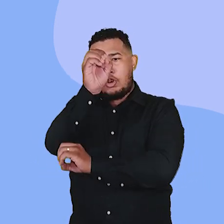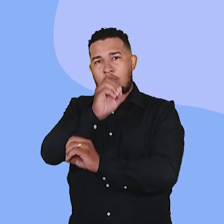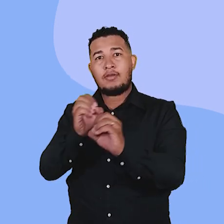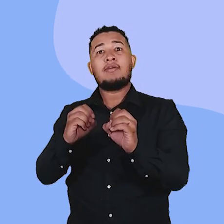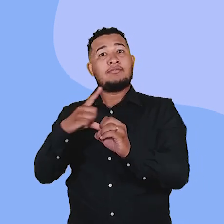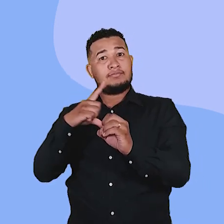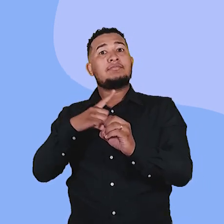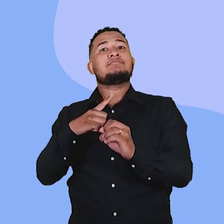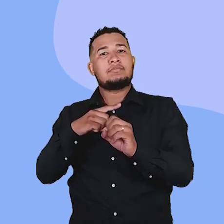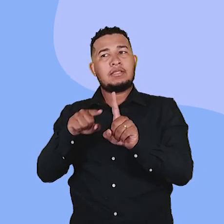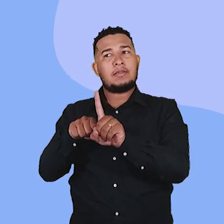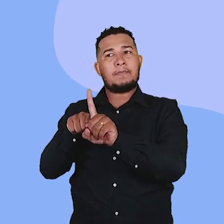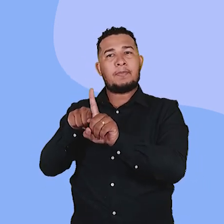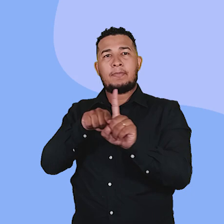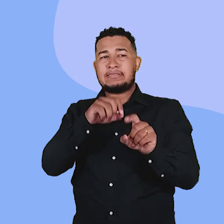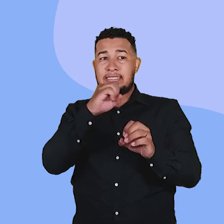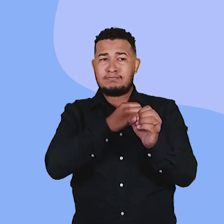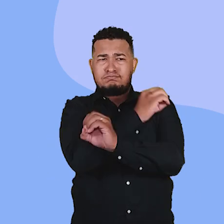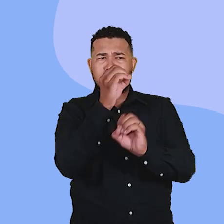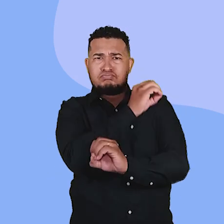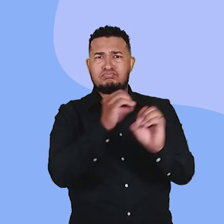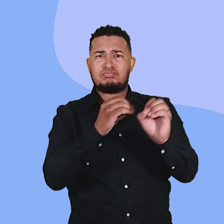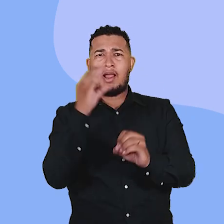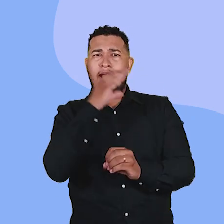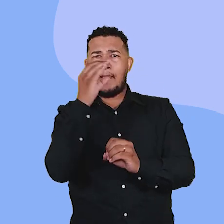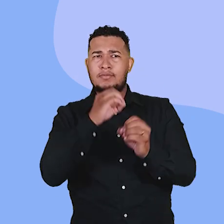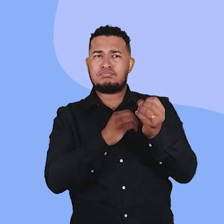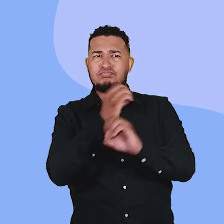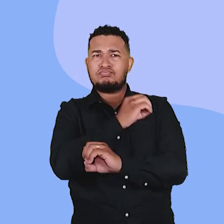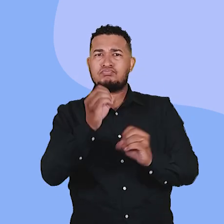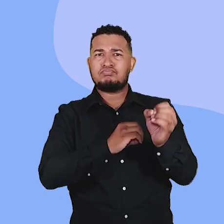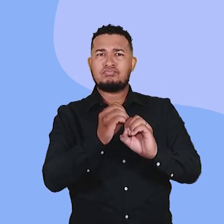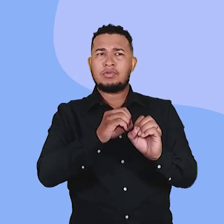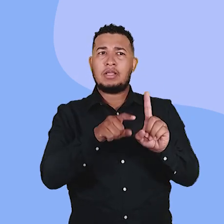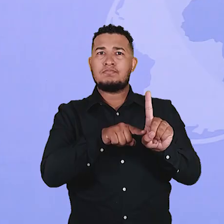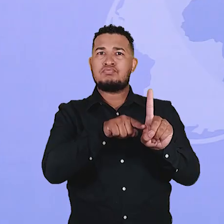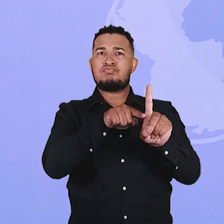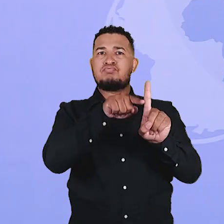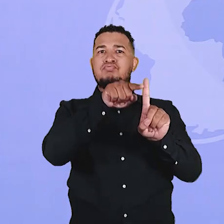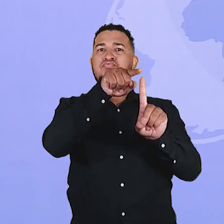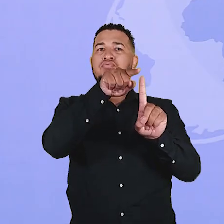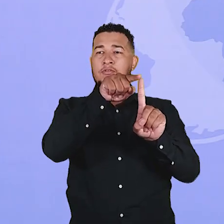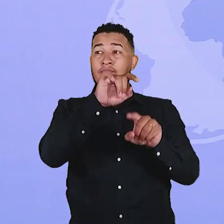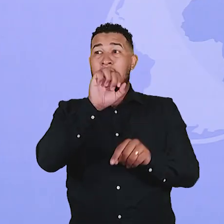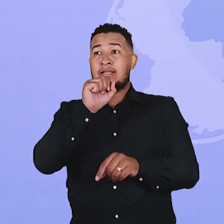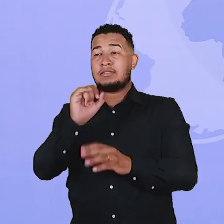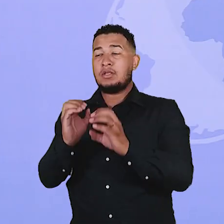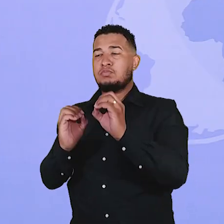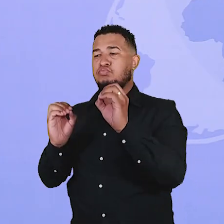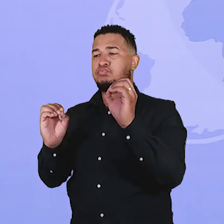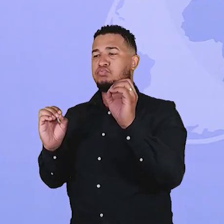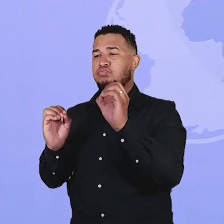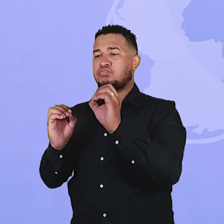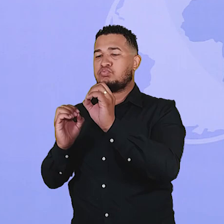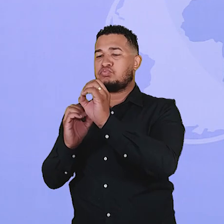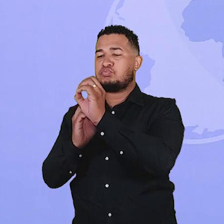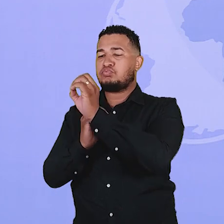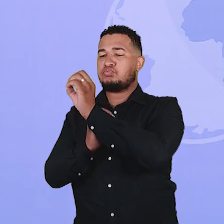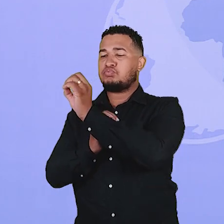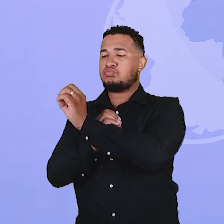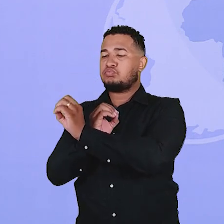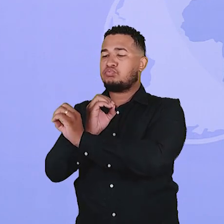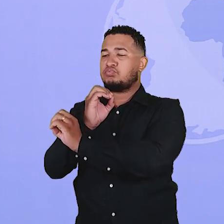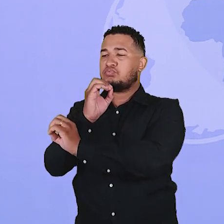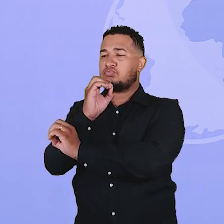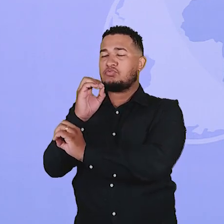mais agitadas e minha temperatura está aumentando. Como o meu calor está fluindo para o gelo, as minhas moléculas estão se tornando